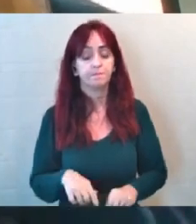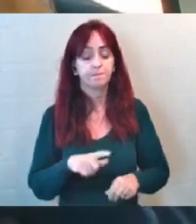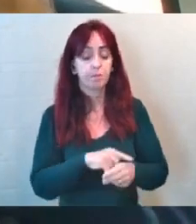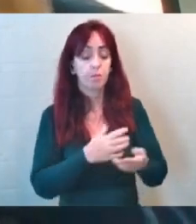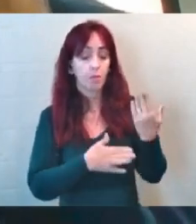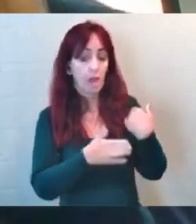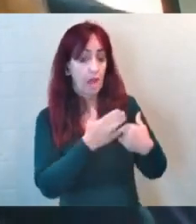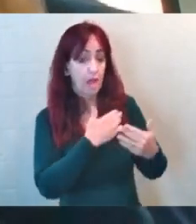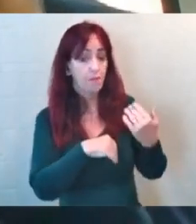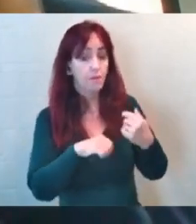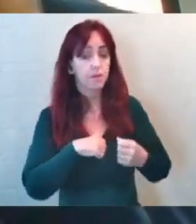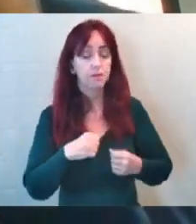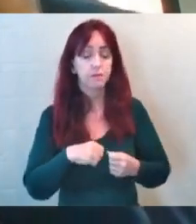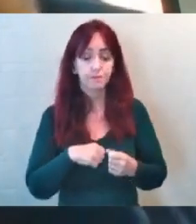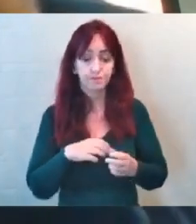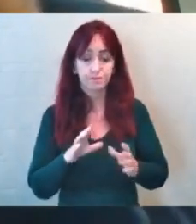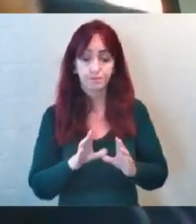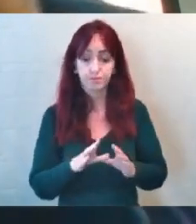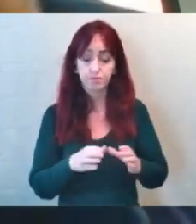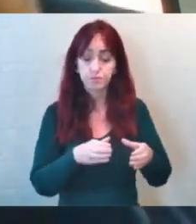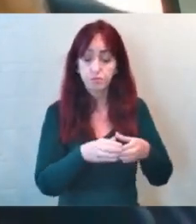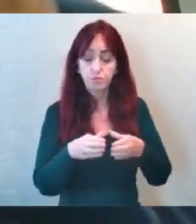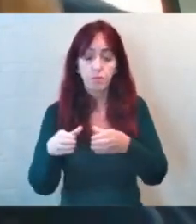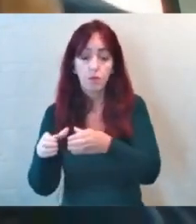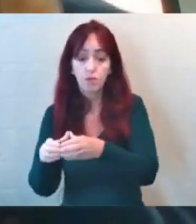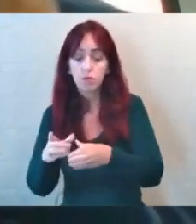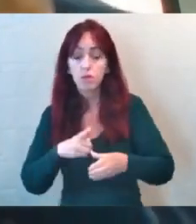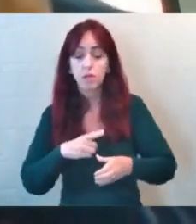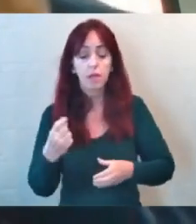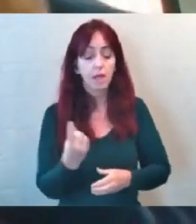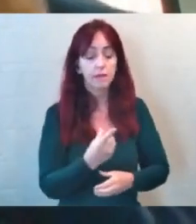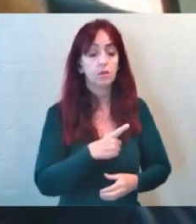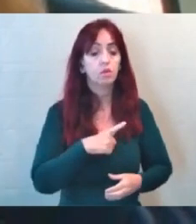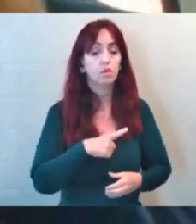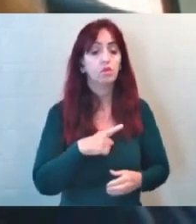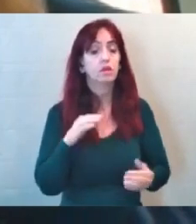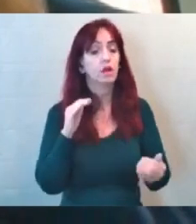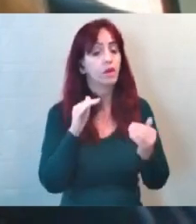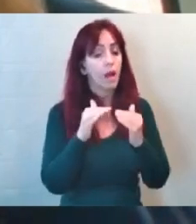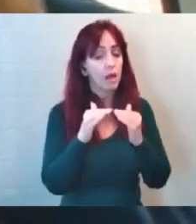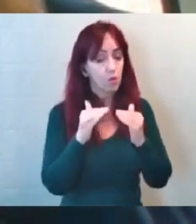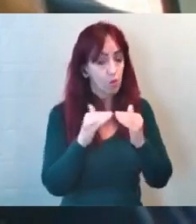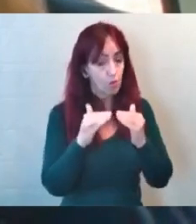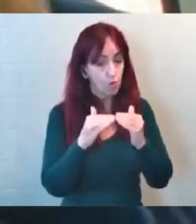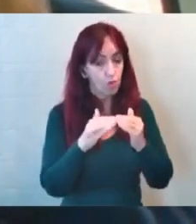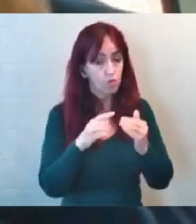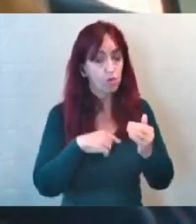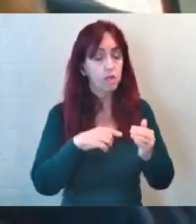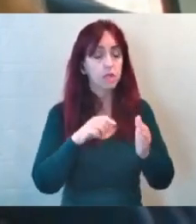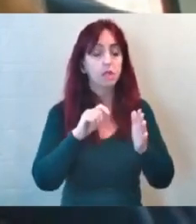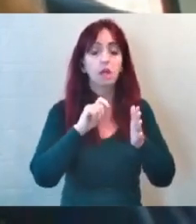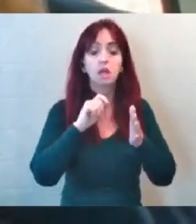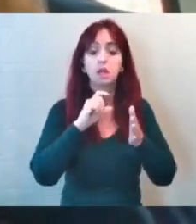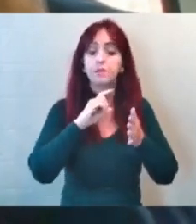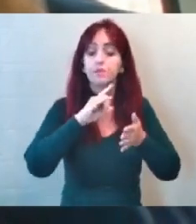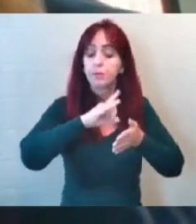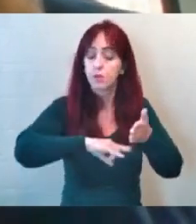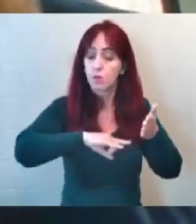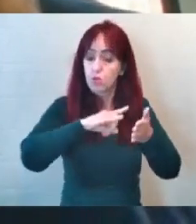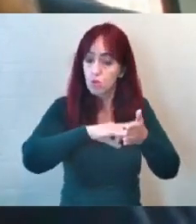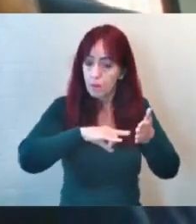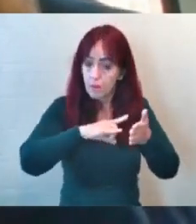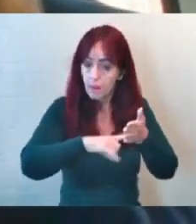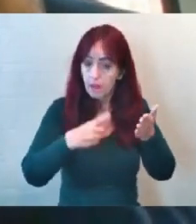A época foi as partes entraram em um acordo e tem documentação de um termo de